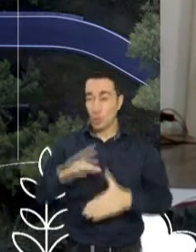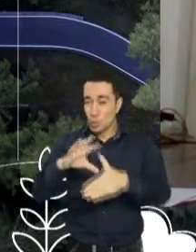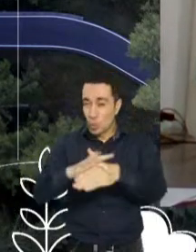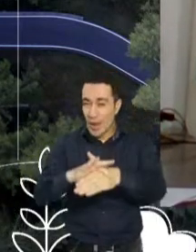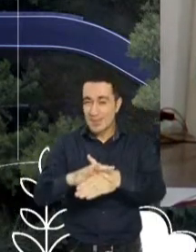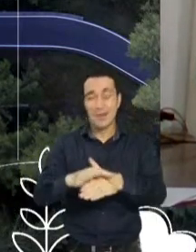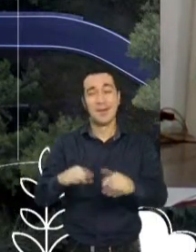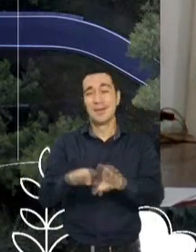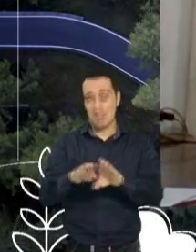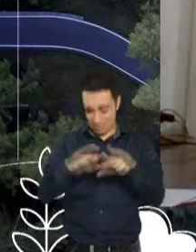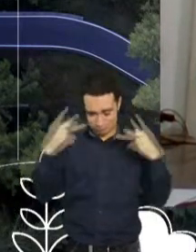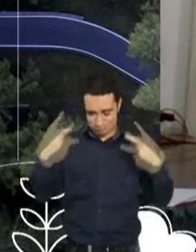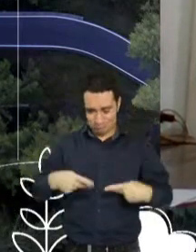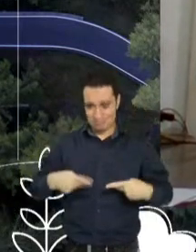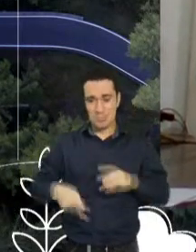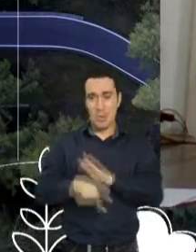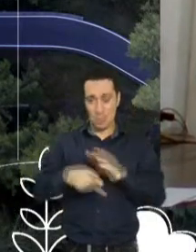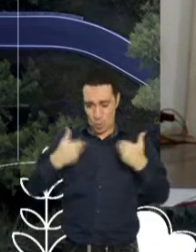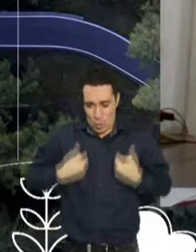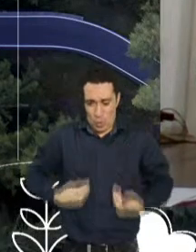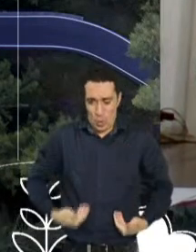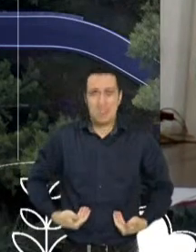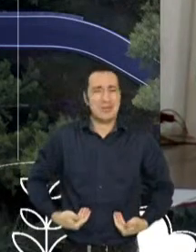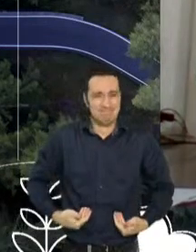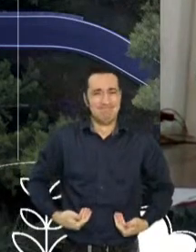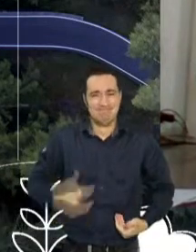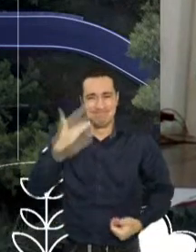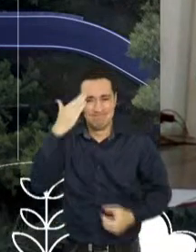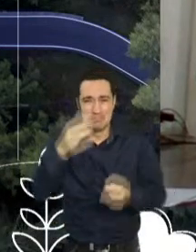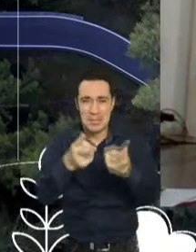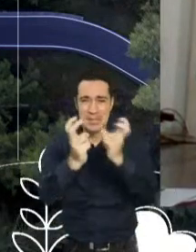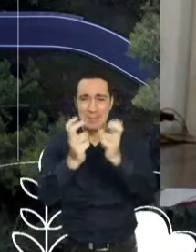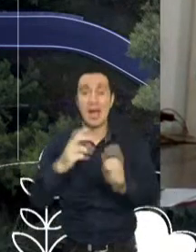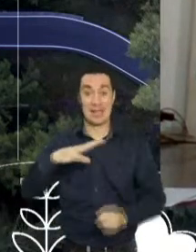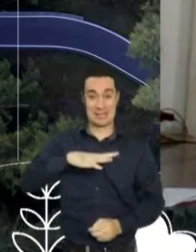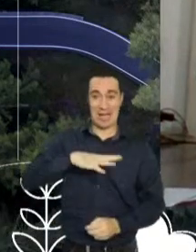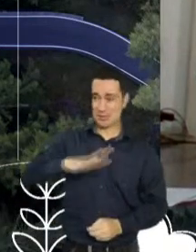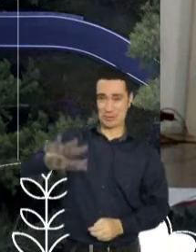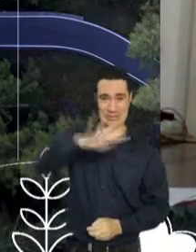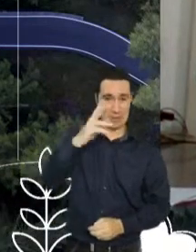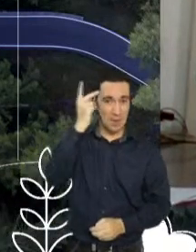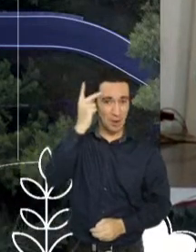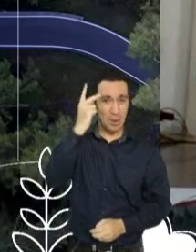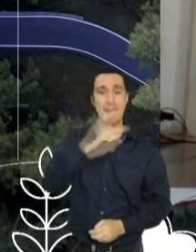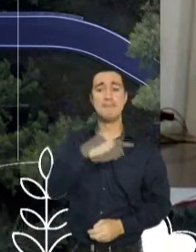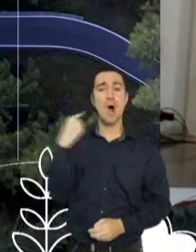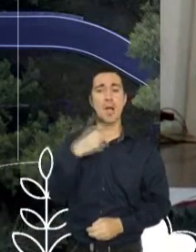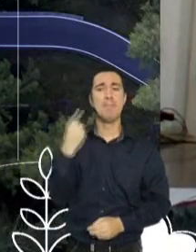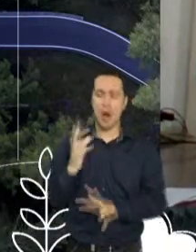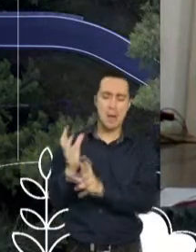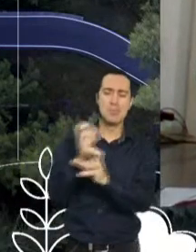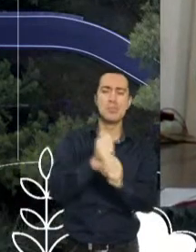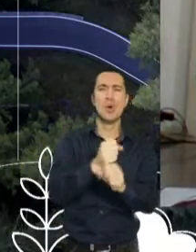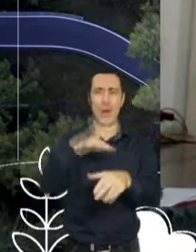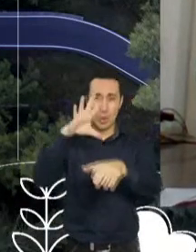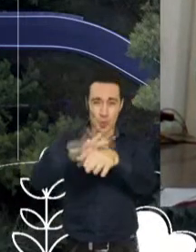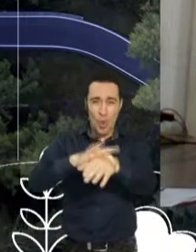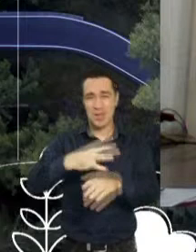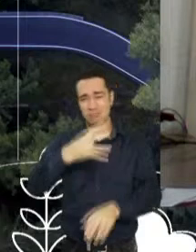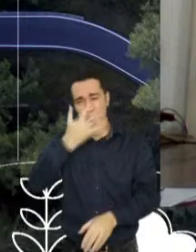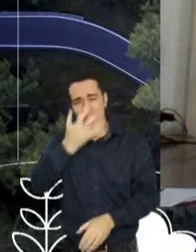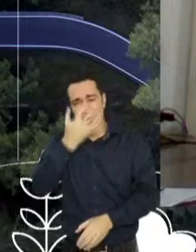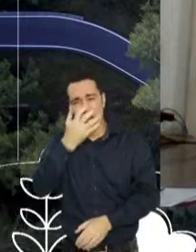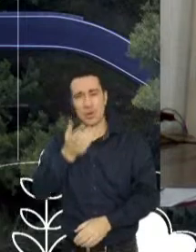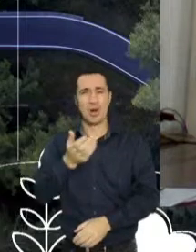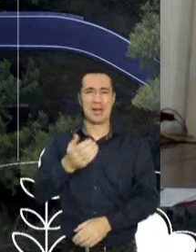e qual que é o mecanismo disso, né? Bom, primeiro, qual é o tamanho disso? A cidade de São Paulo morre de doenças cardiovasculares e